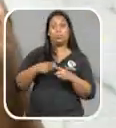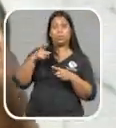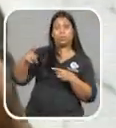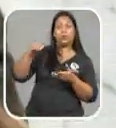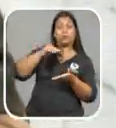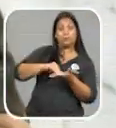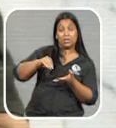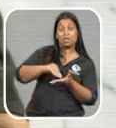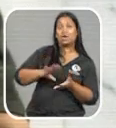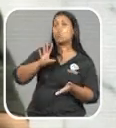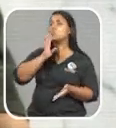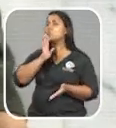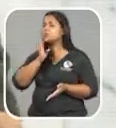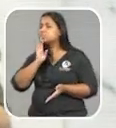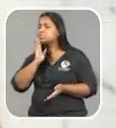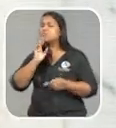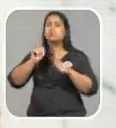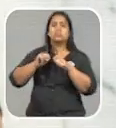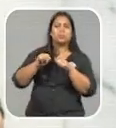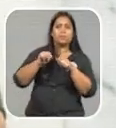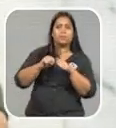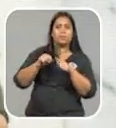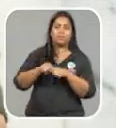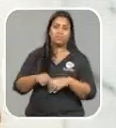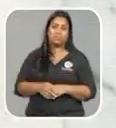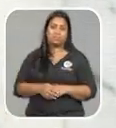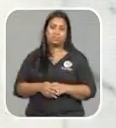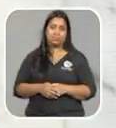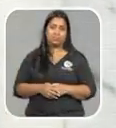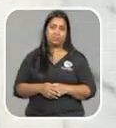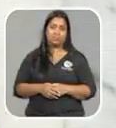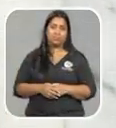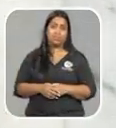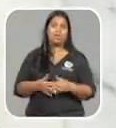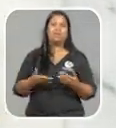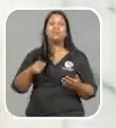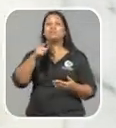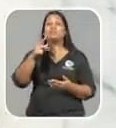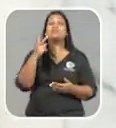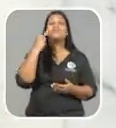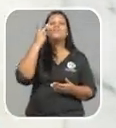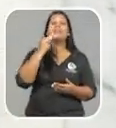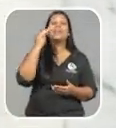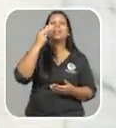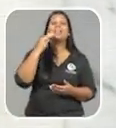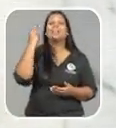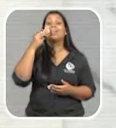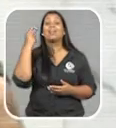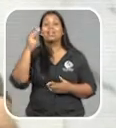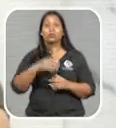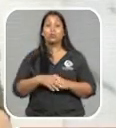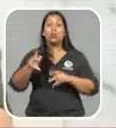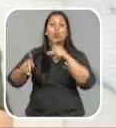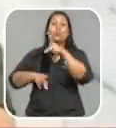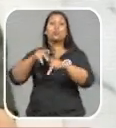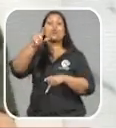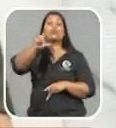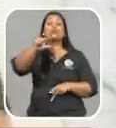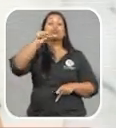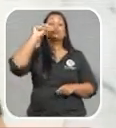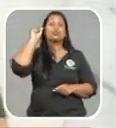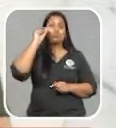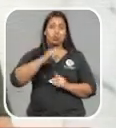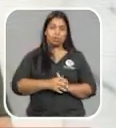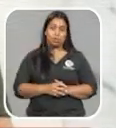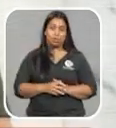não é eleito, meu querido. Você é vereador, você está delegado pelo povo, você foi eleito, você compõe um poder constituído.